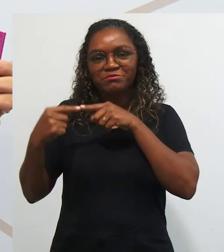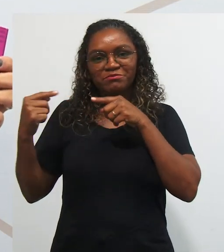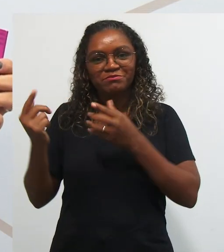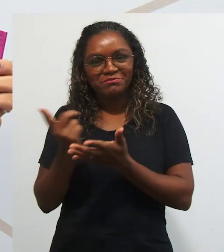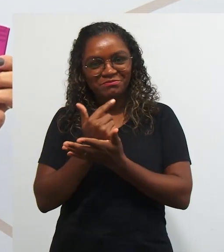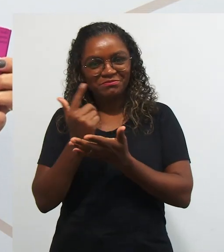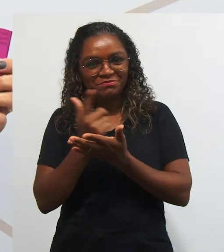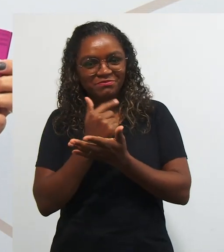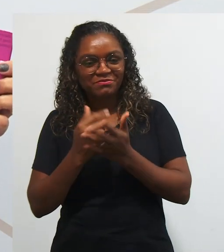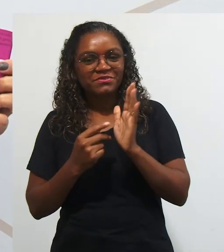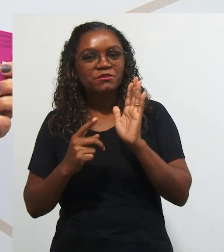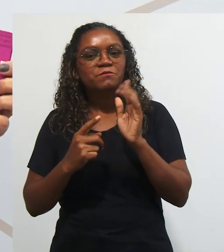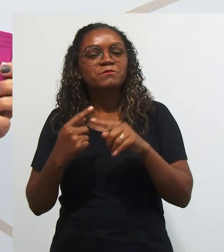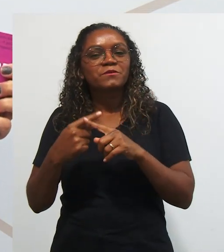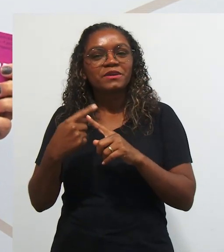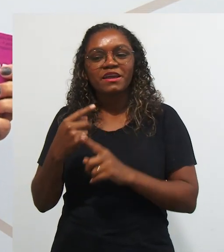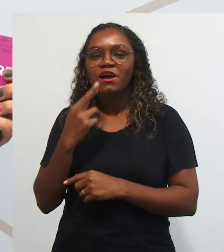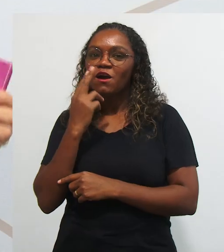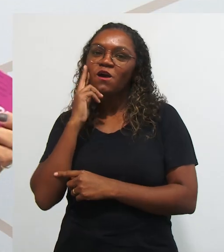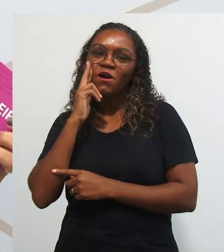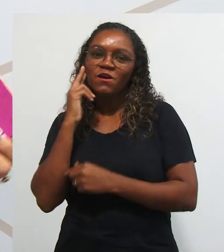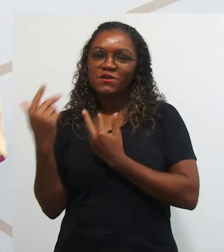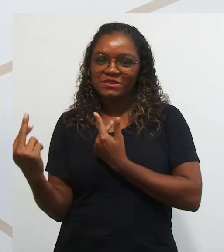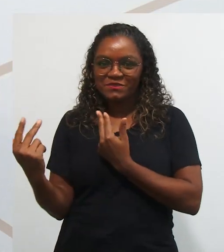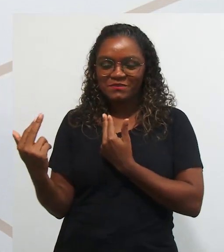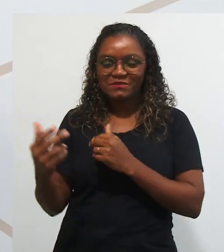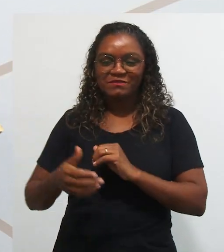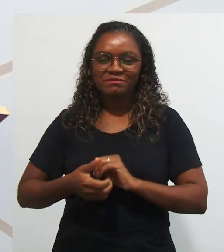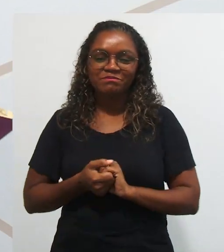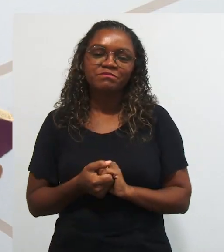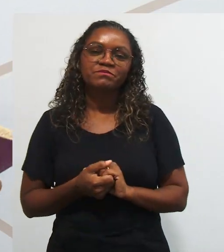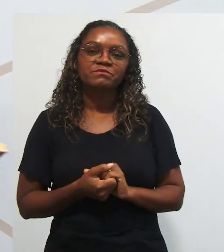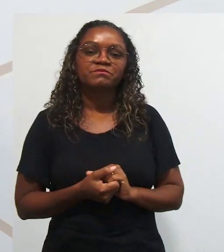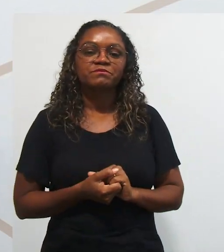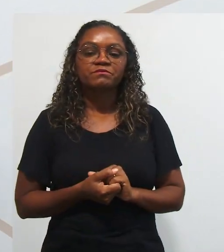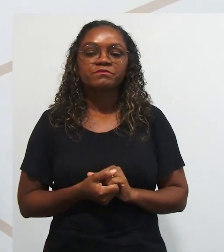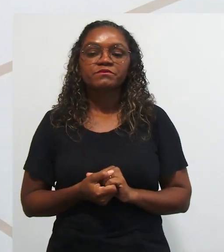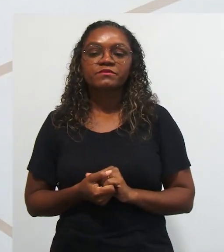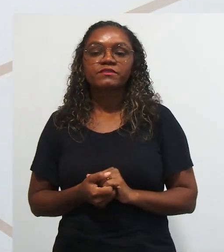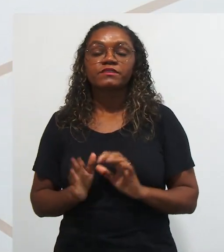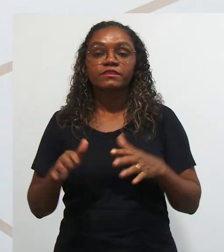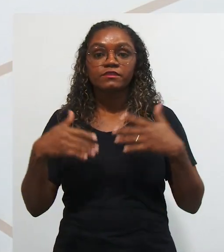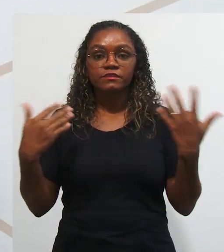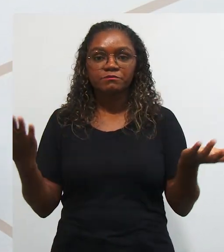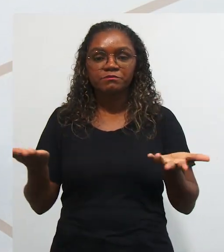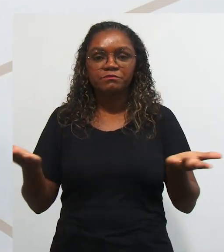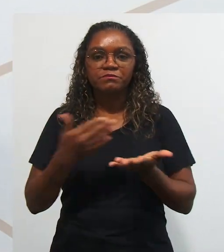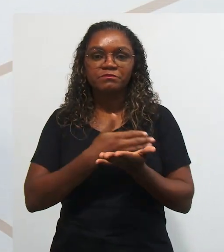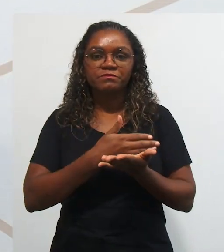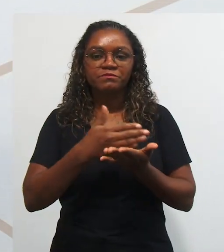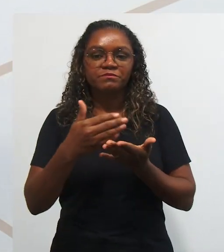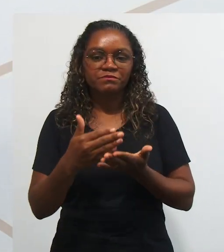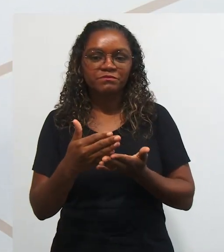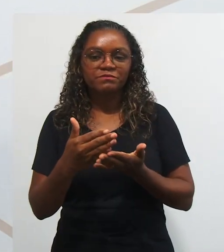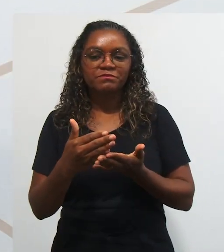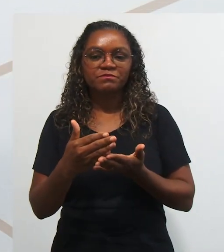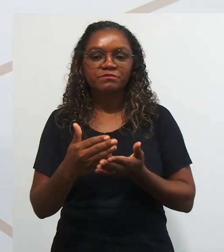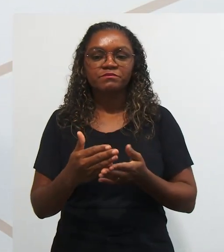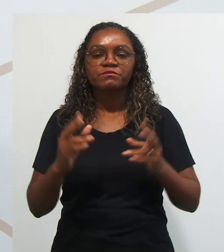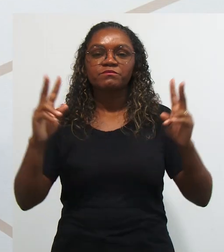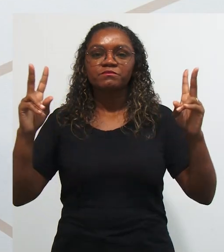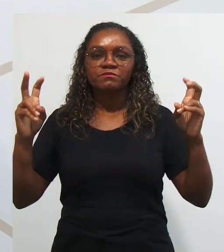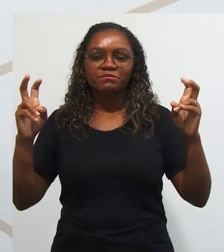pink. A capa do livro é pink, eu pink, de unha pink. Ai, é maravilhosa. A gente começa com